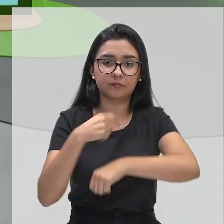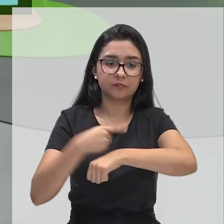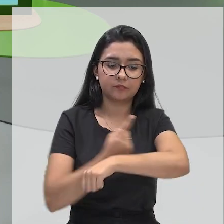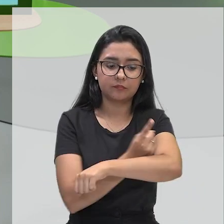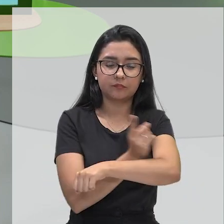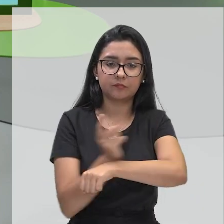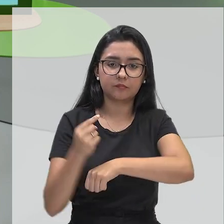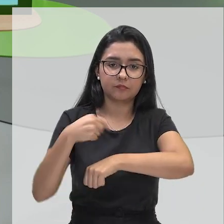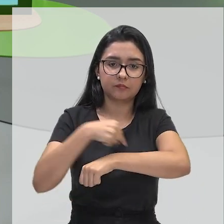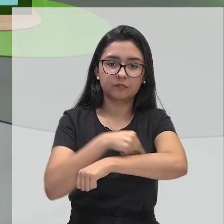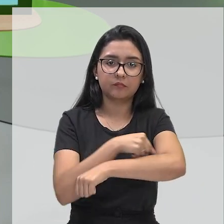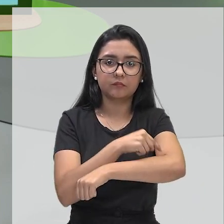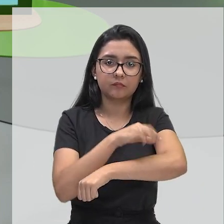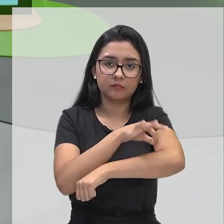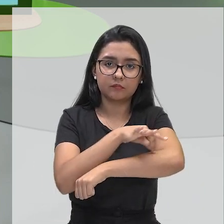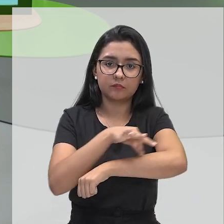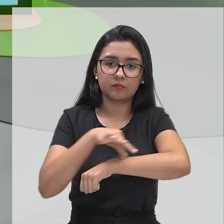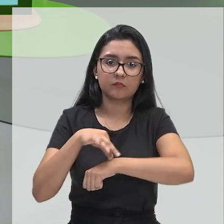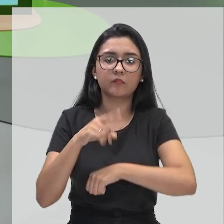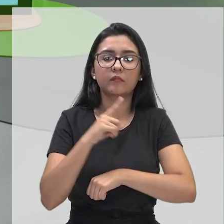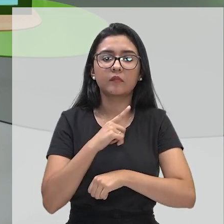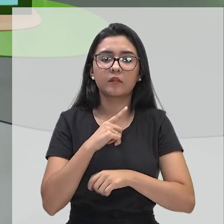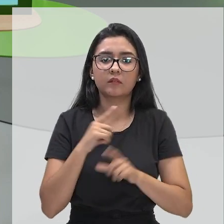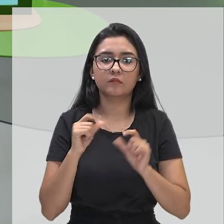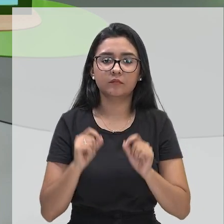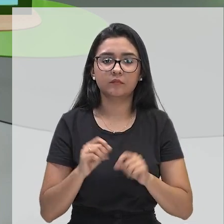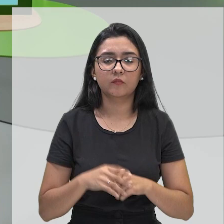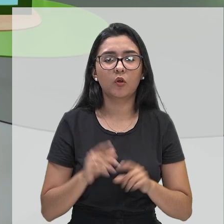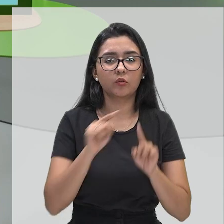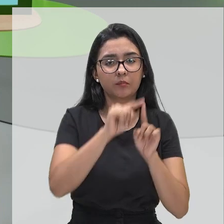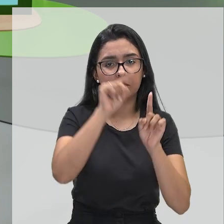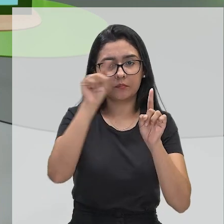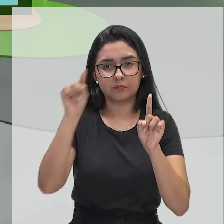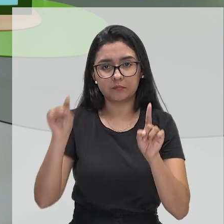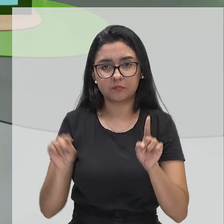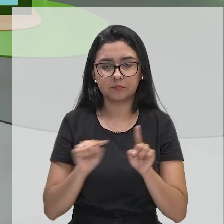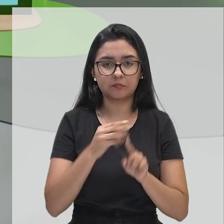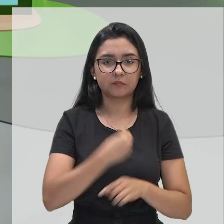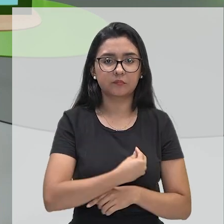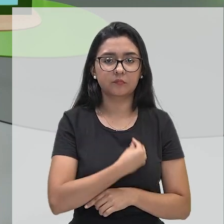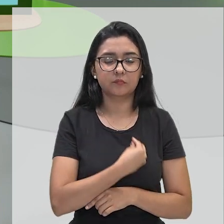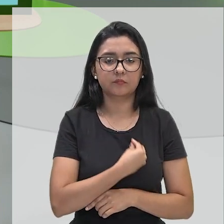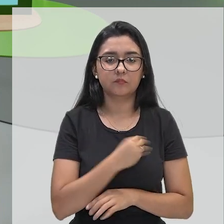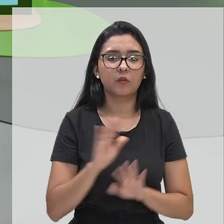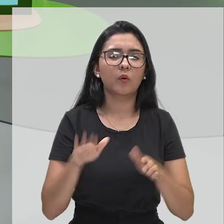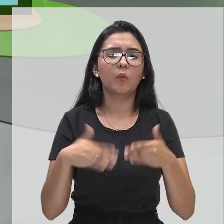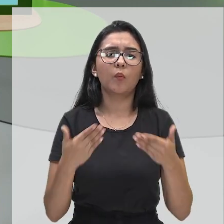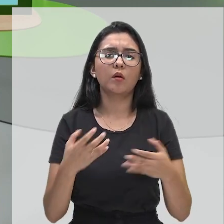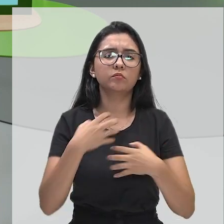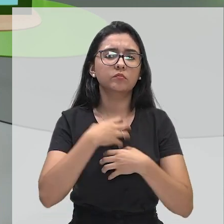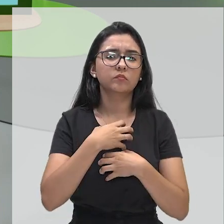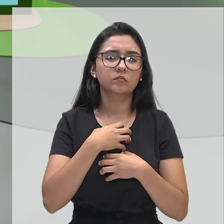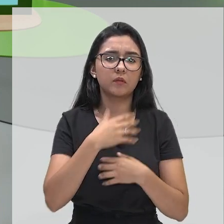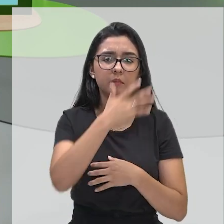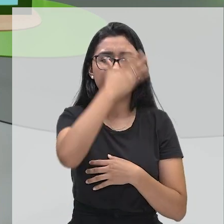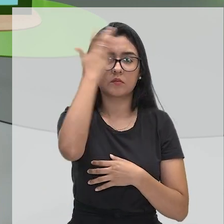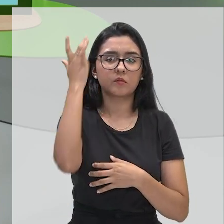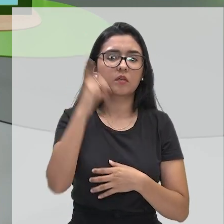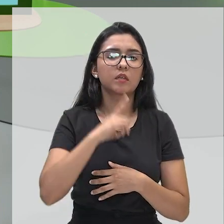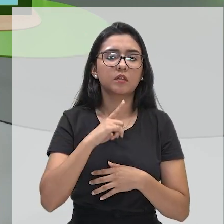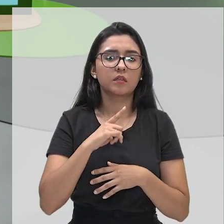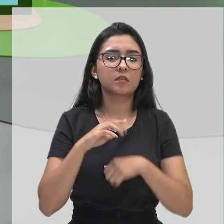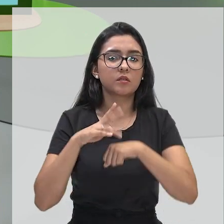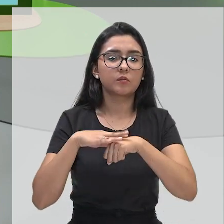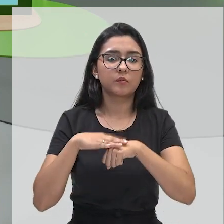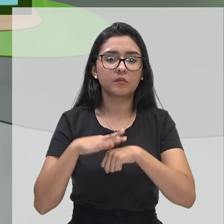do corpo dessa pessoa, ele vai ter aí todo o seu ciclo de vida, né, completo. E quais são os sintomas da pessoa que